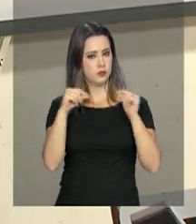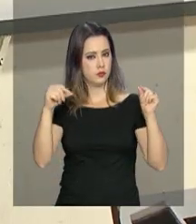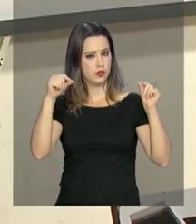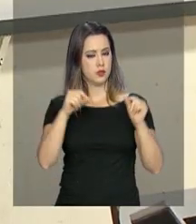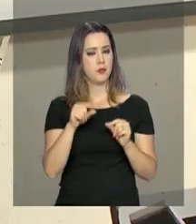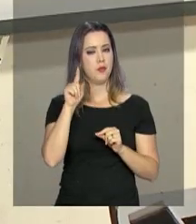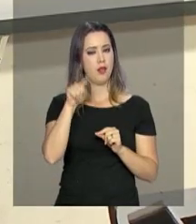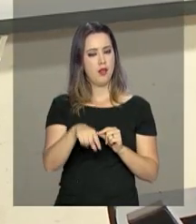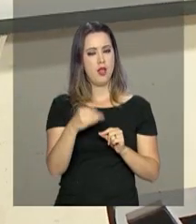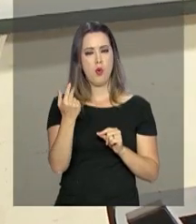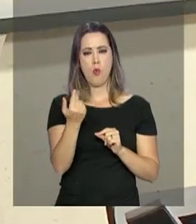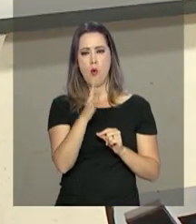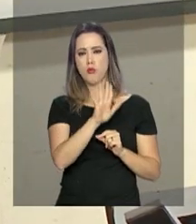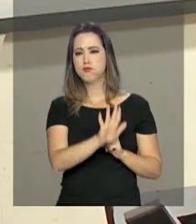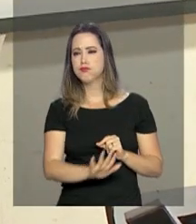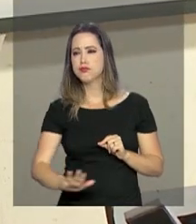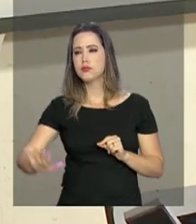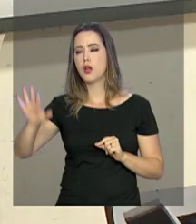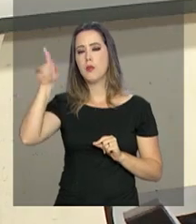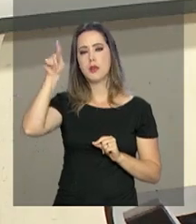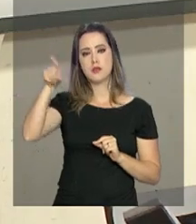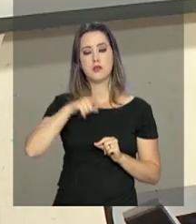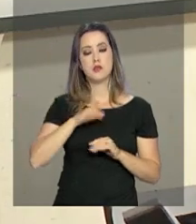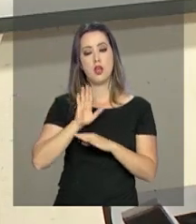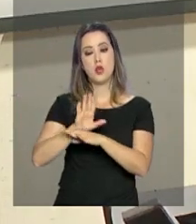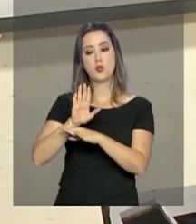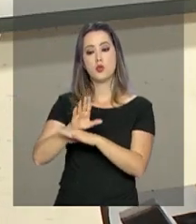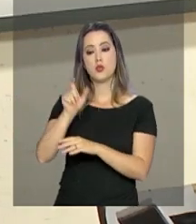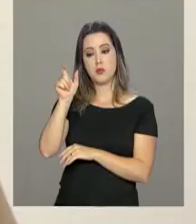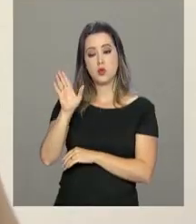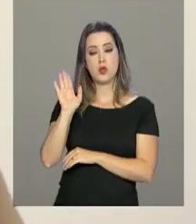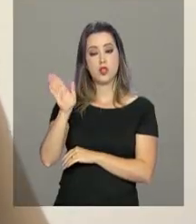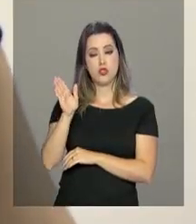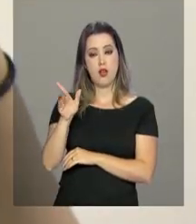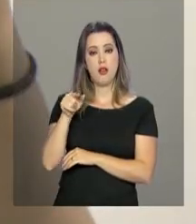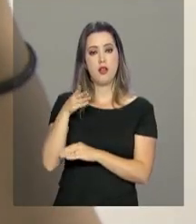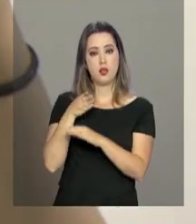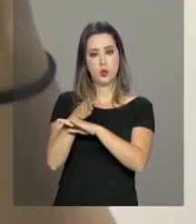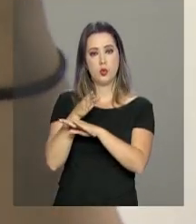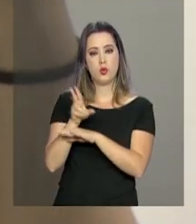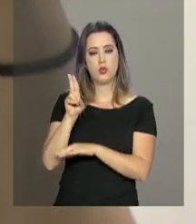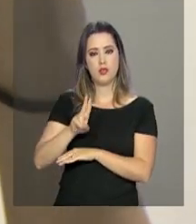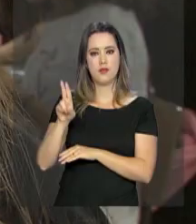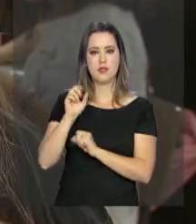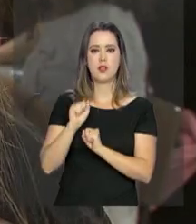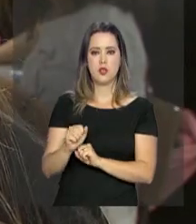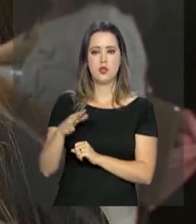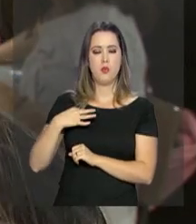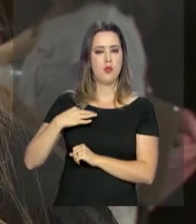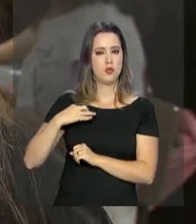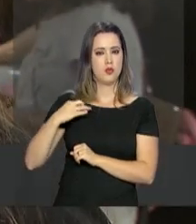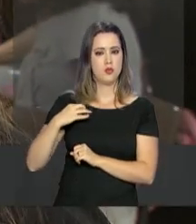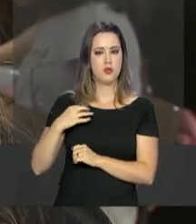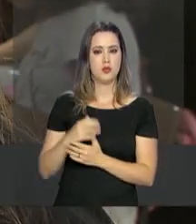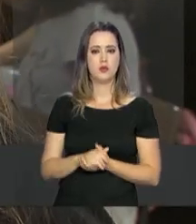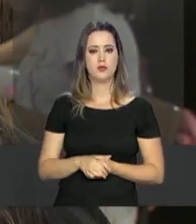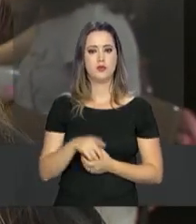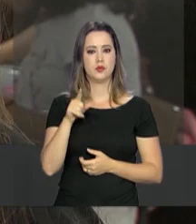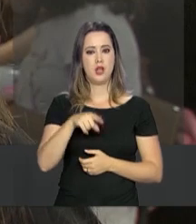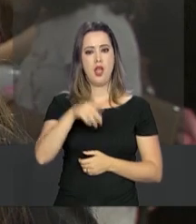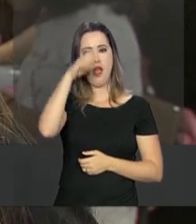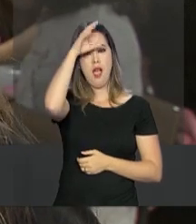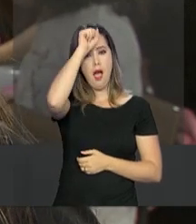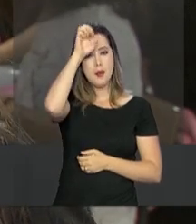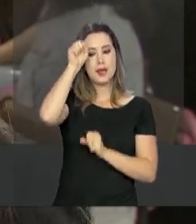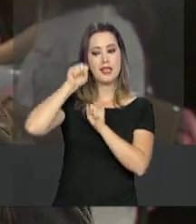espalha no país a solidariedade de quem entrou na universidade e agora consegue retribuir conhecimento é pra ser compartilhado